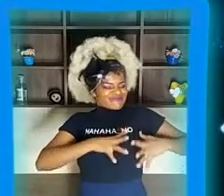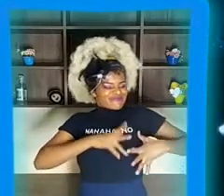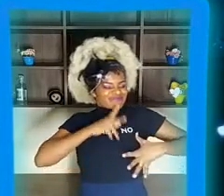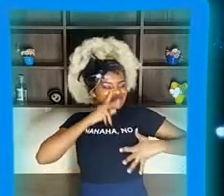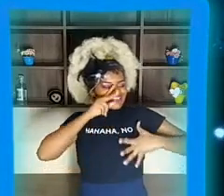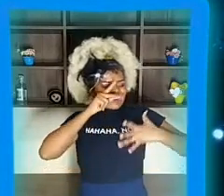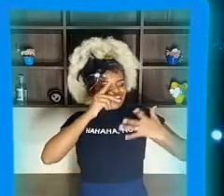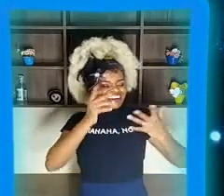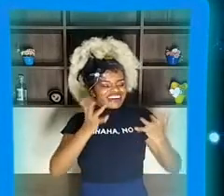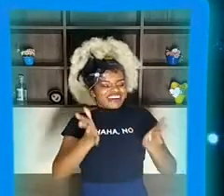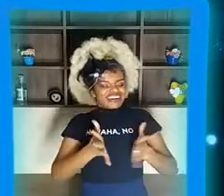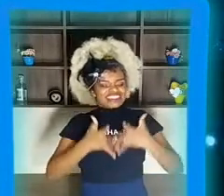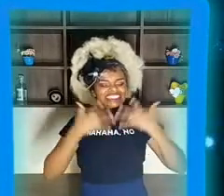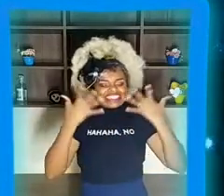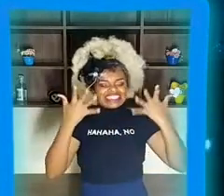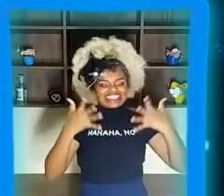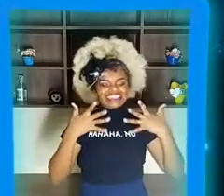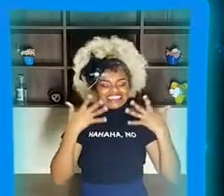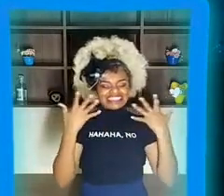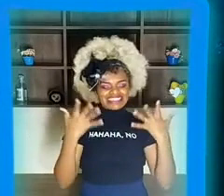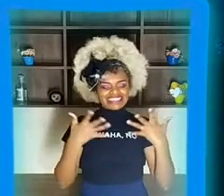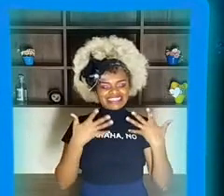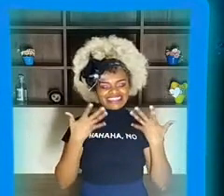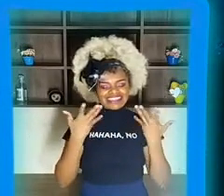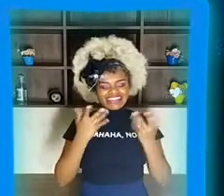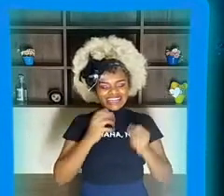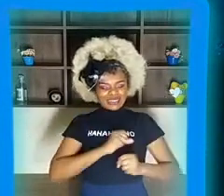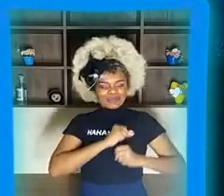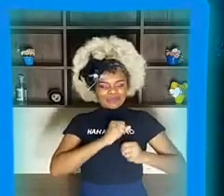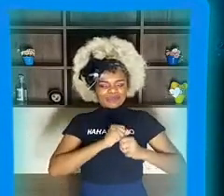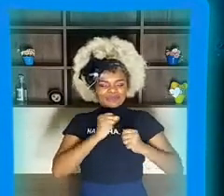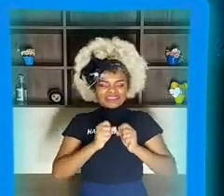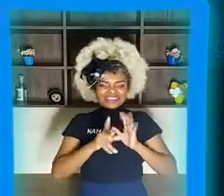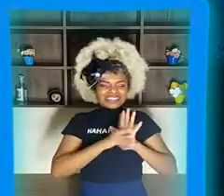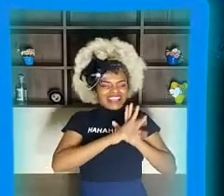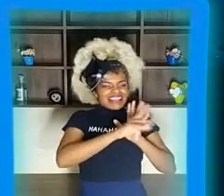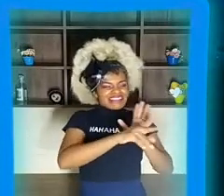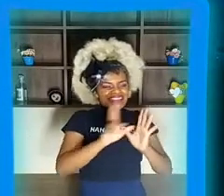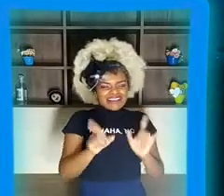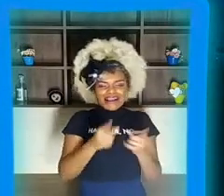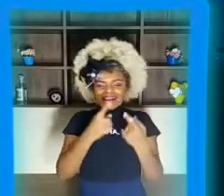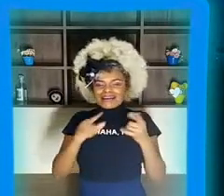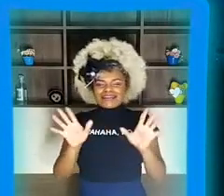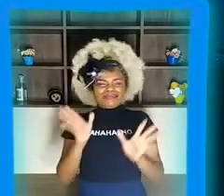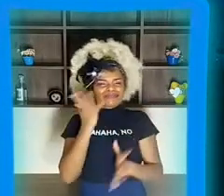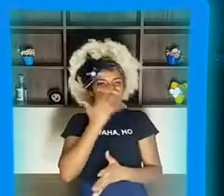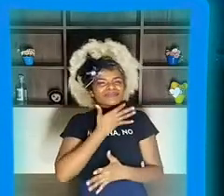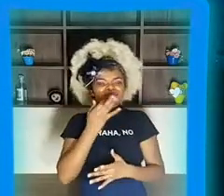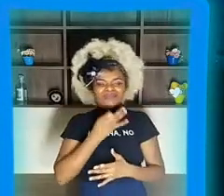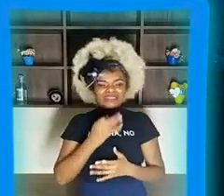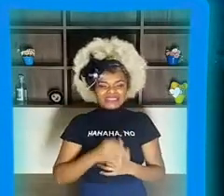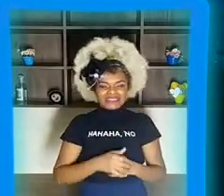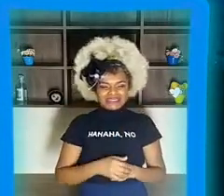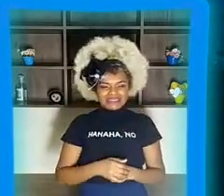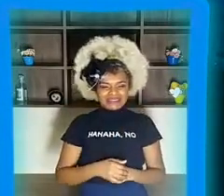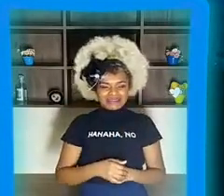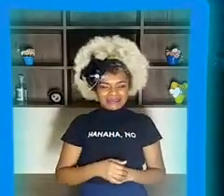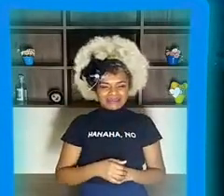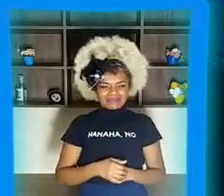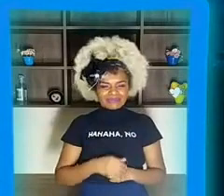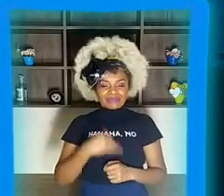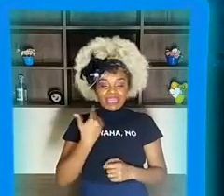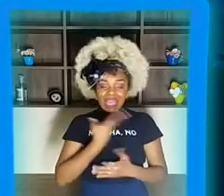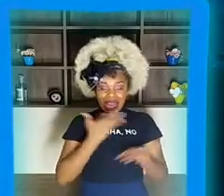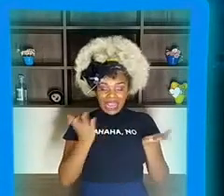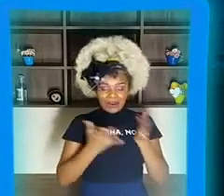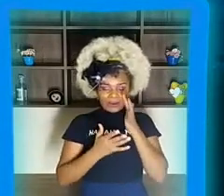com tanta alegria, bateu no compasso de tanta música bonita. Que a gente possa